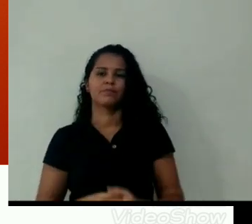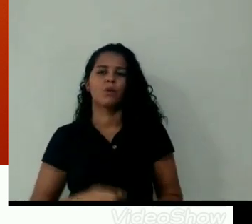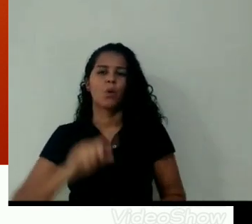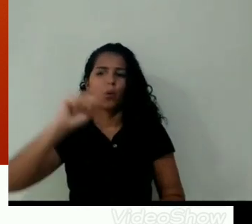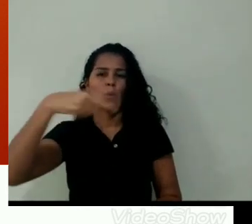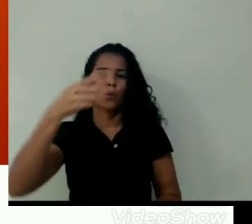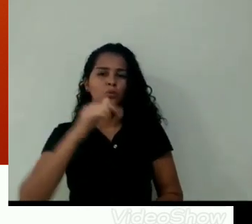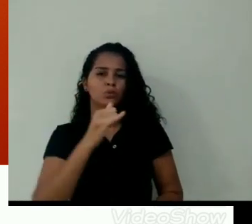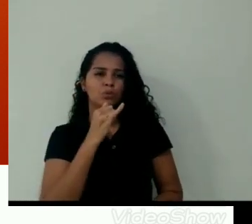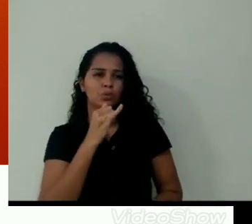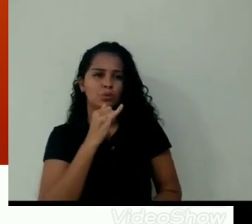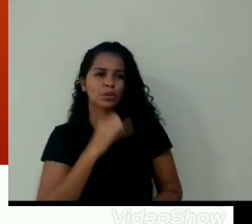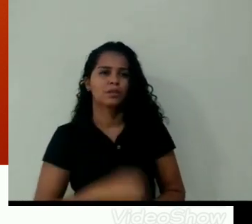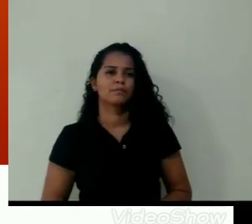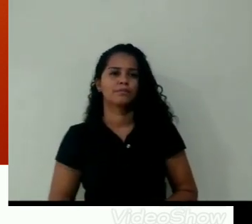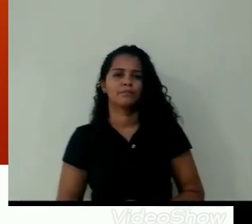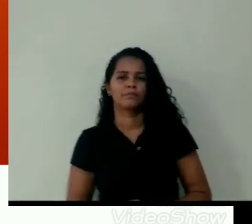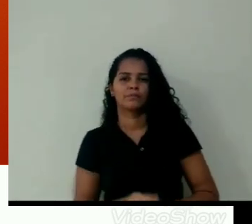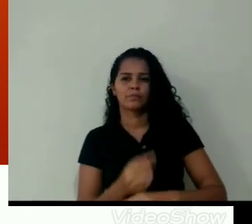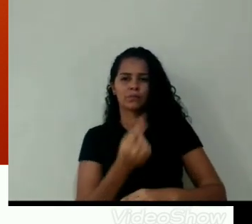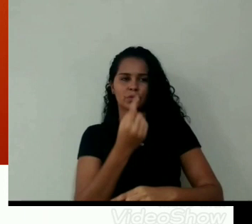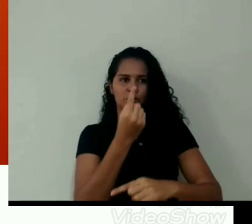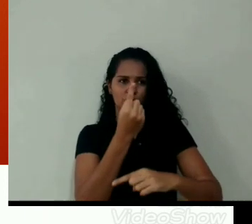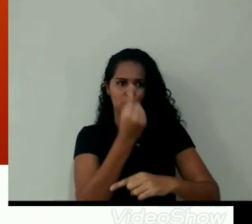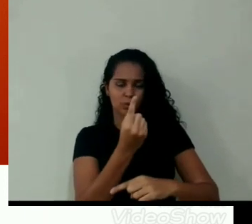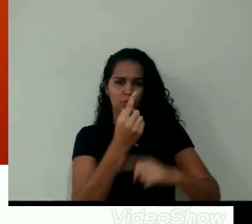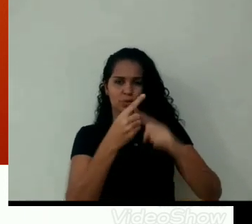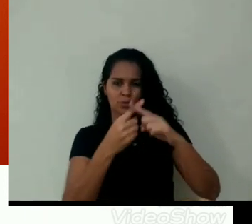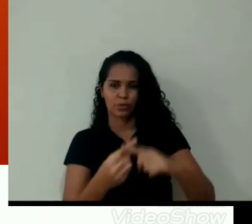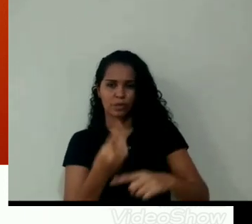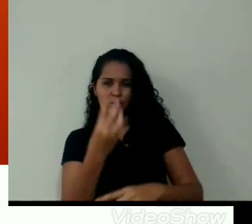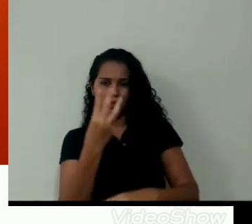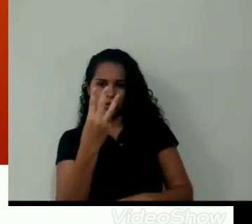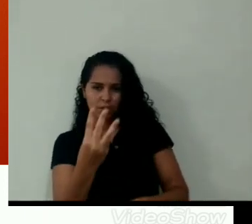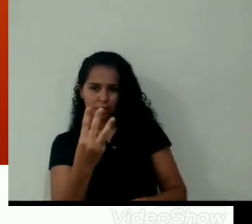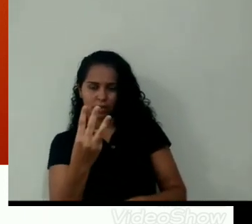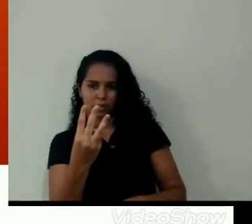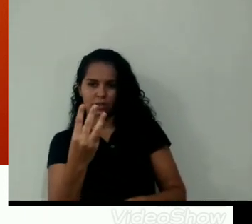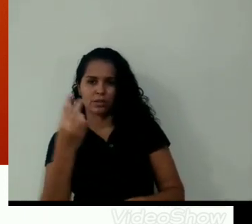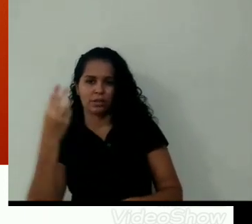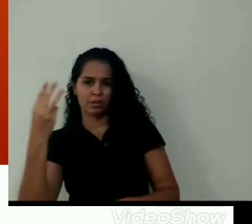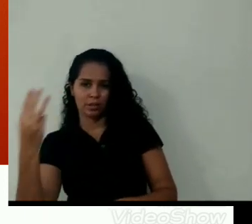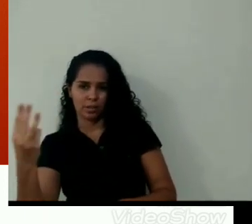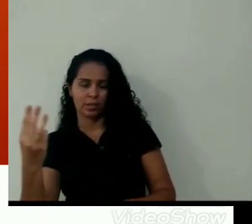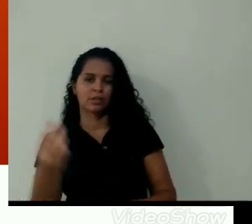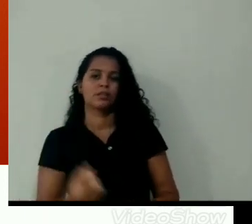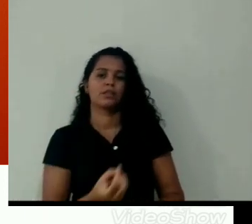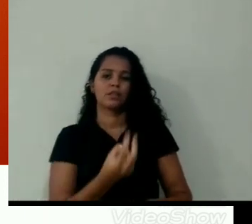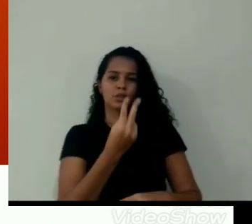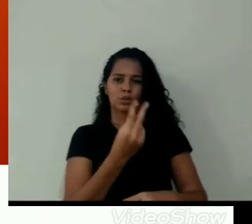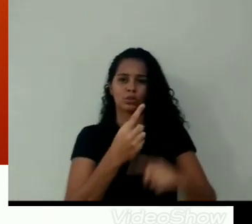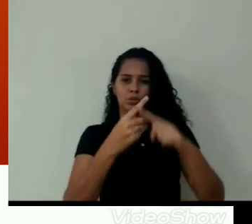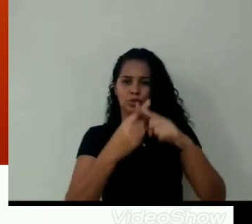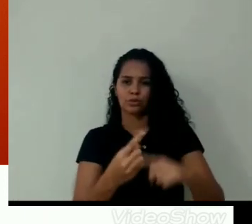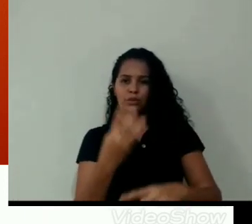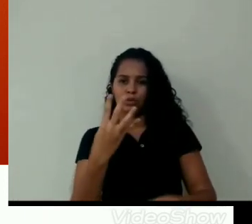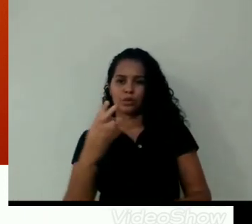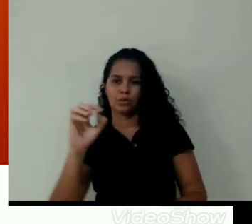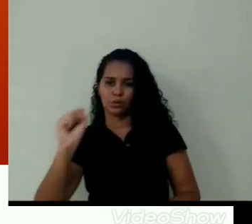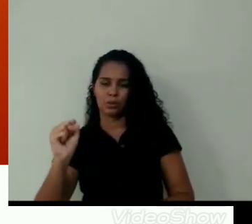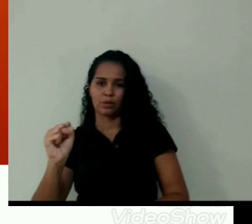é 3/8. A seguir, a gente vai ver como dividir frações. Imagine que eu esteja precisando